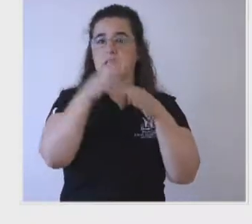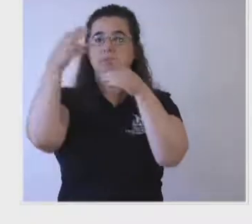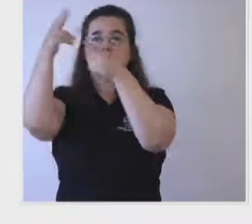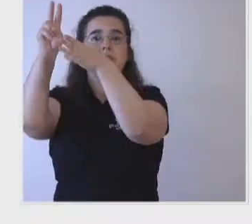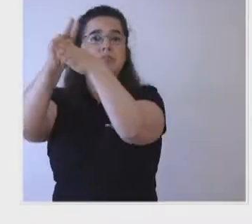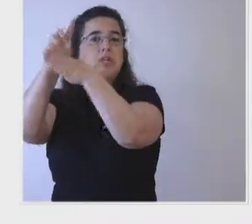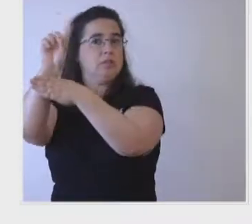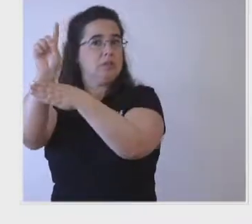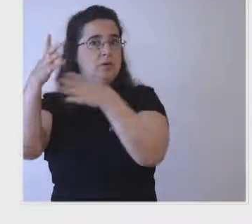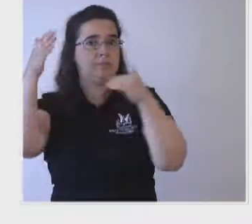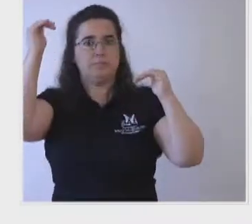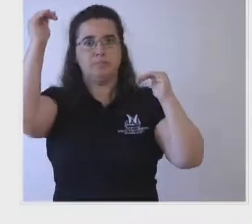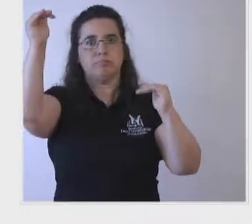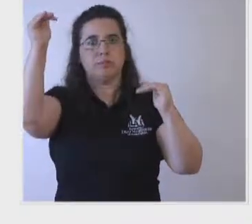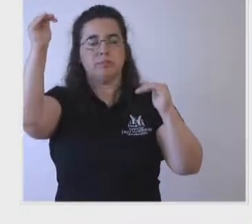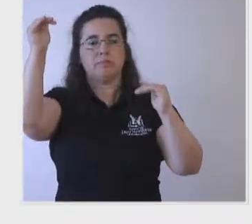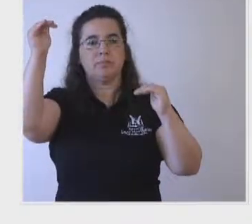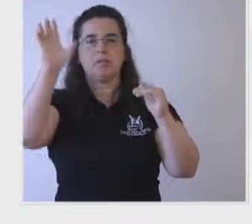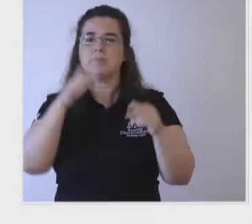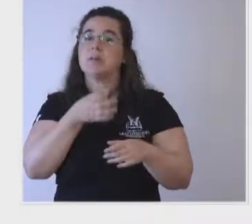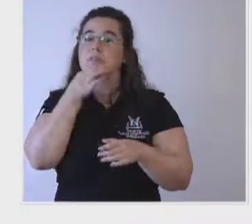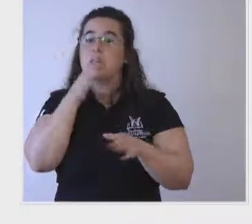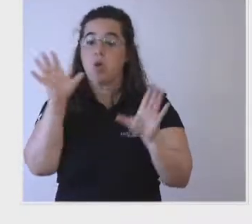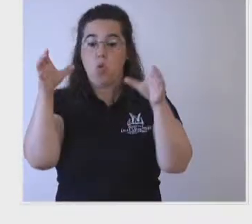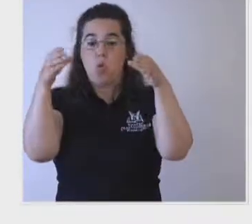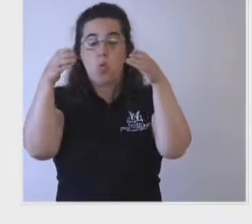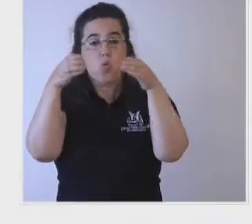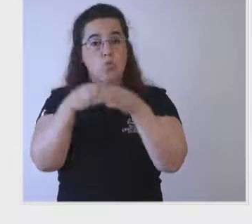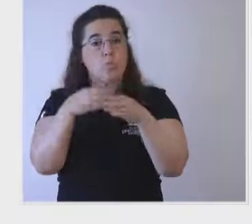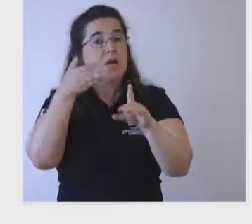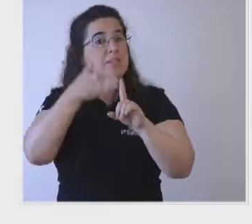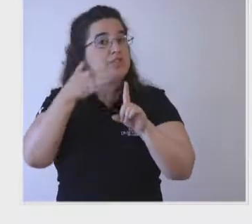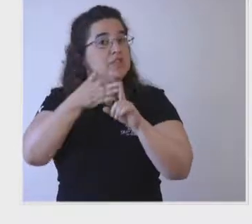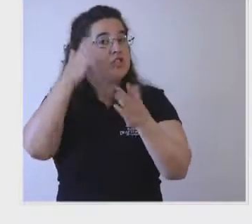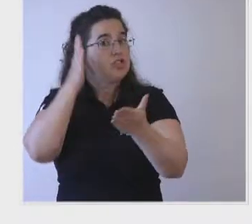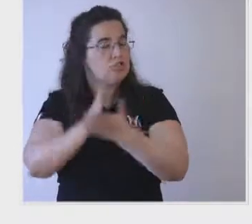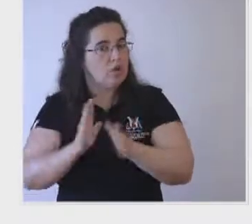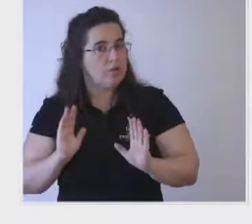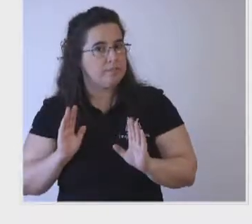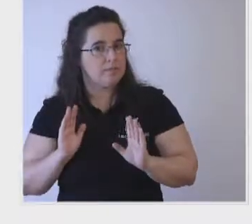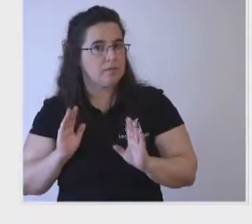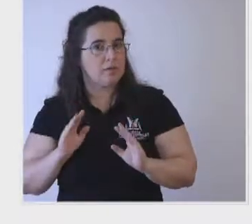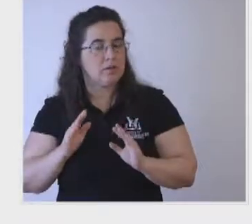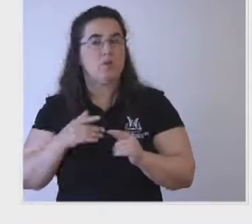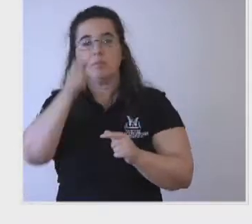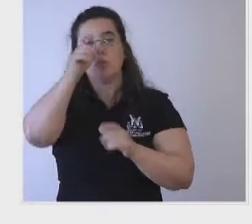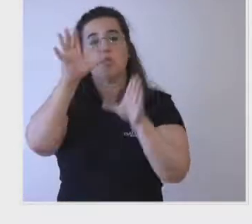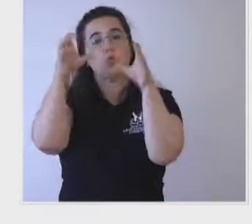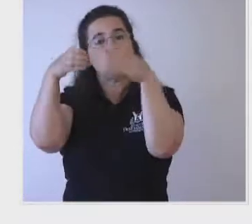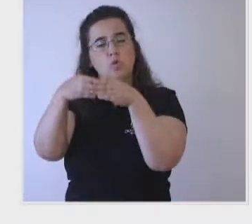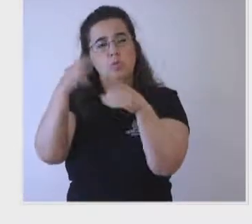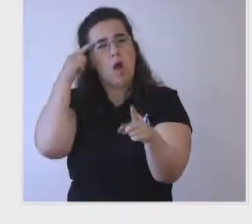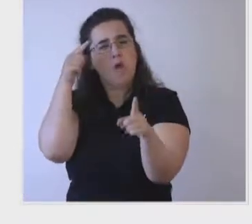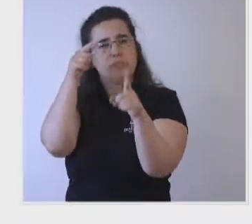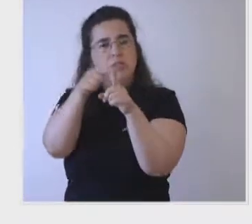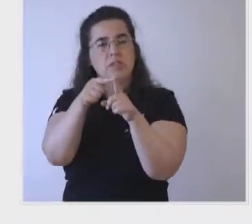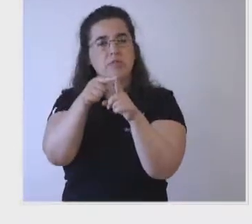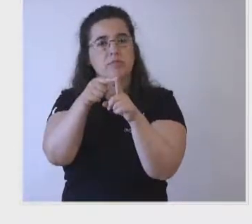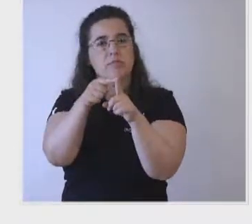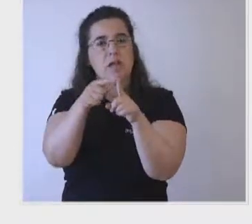nossa cabeça. Estamos a falar só da população adventista, aquela que tem uma missão e que importa viver